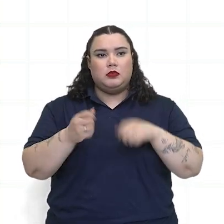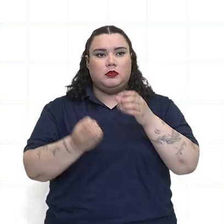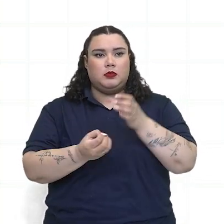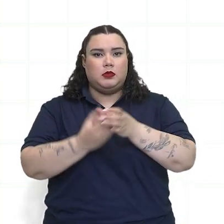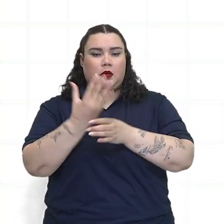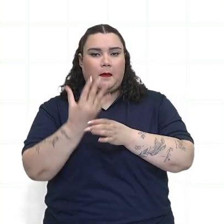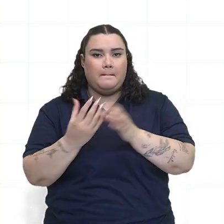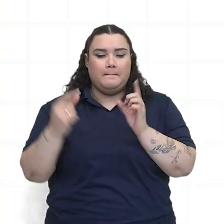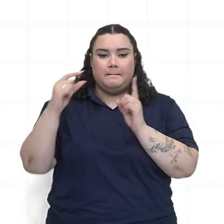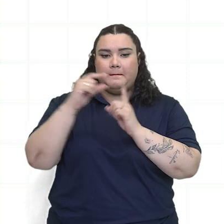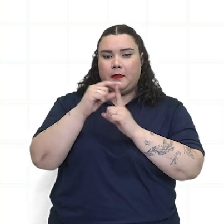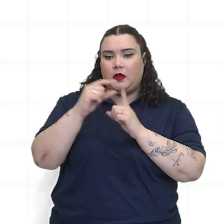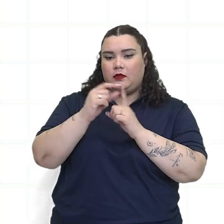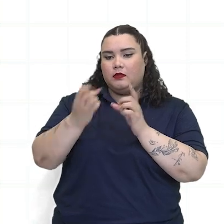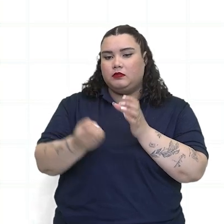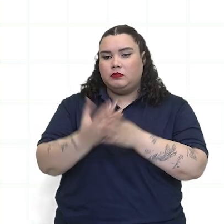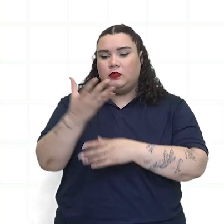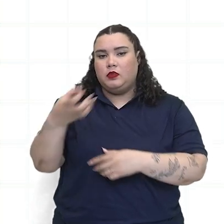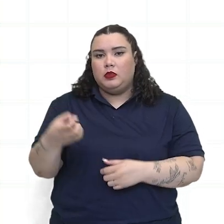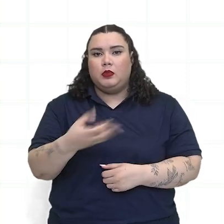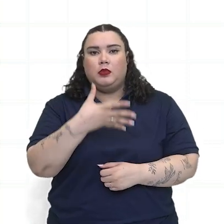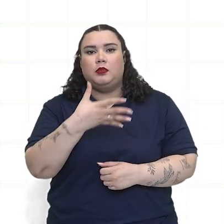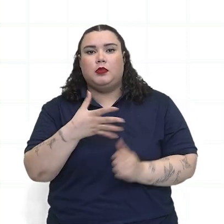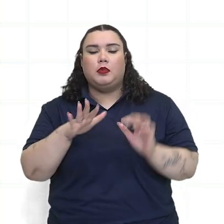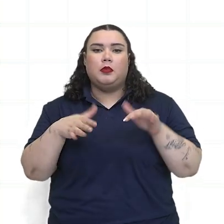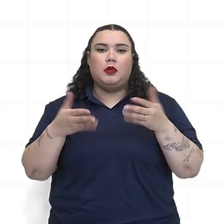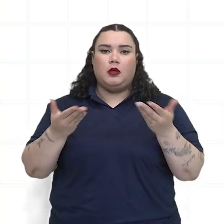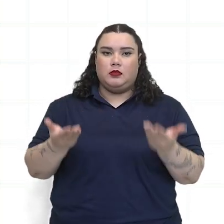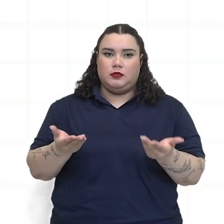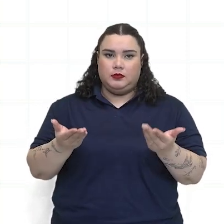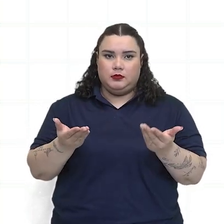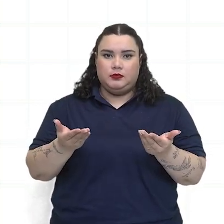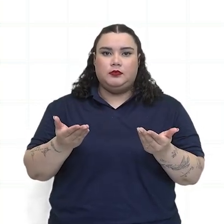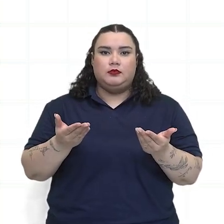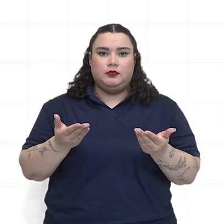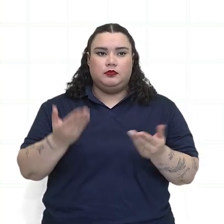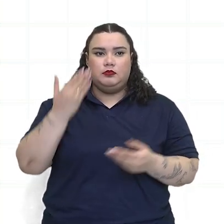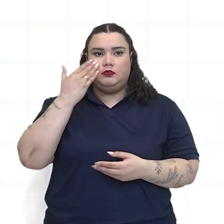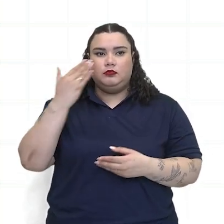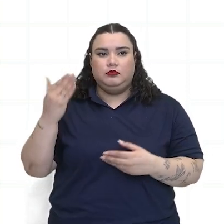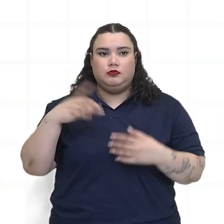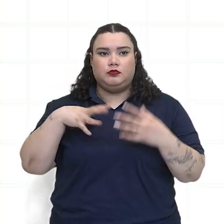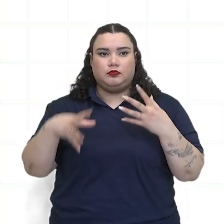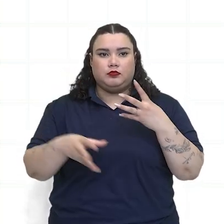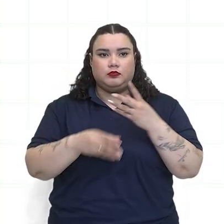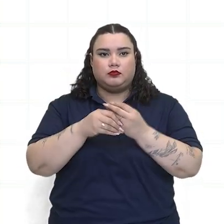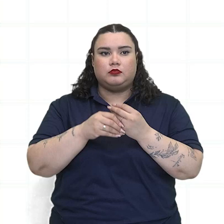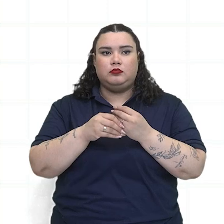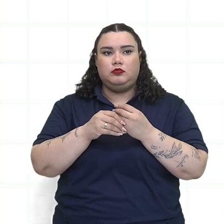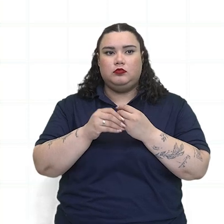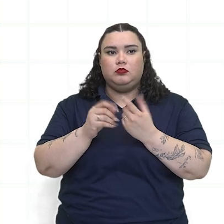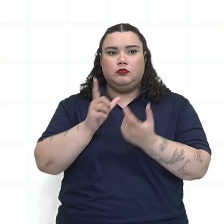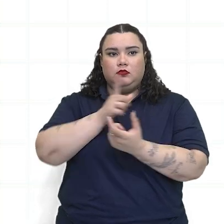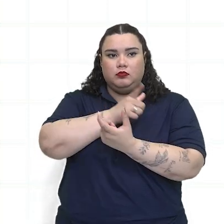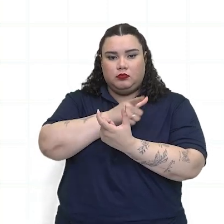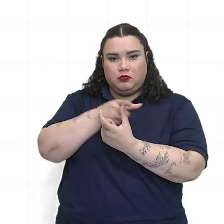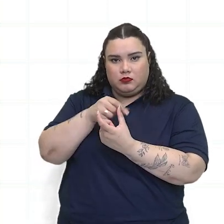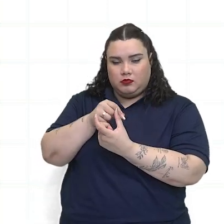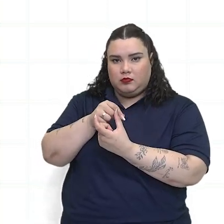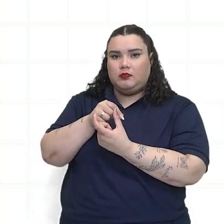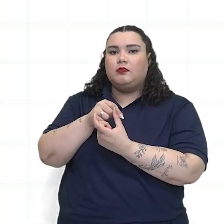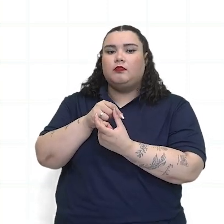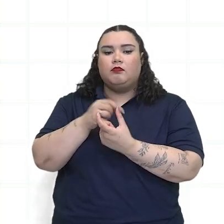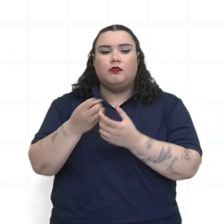formar a palavra, outra palavra, eu posso formar, acrescentando o sufixo ista, eu posso